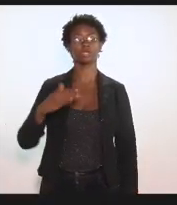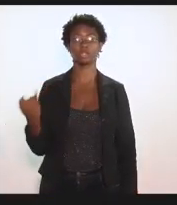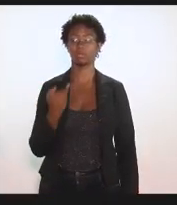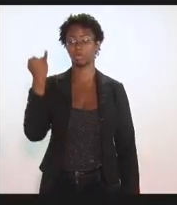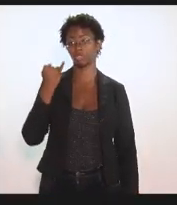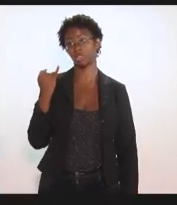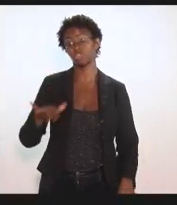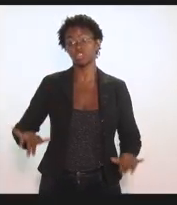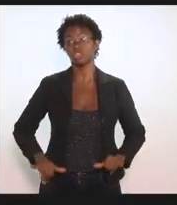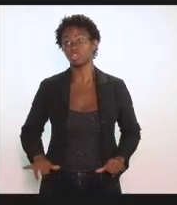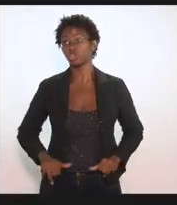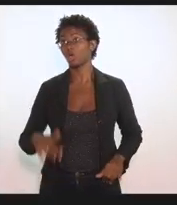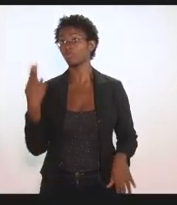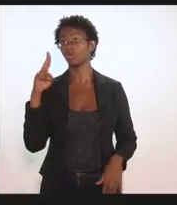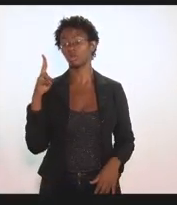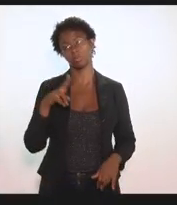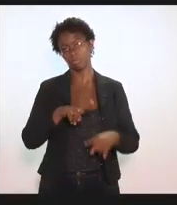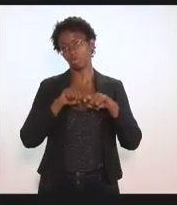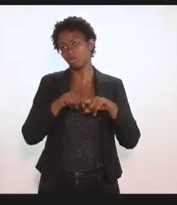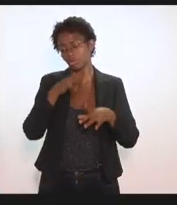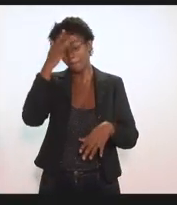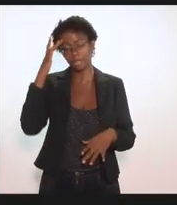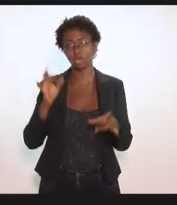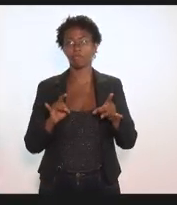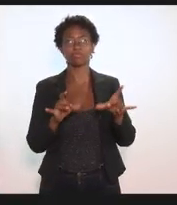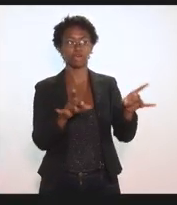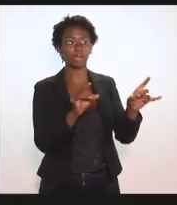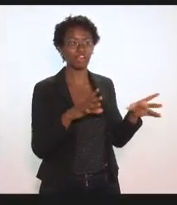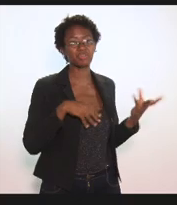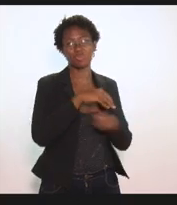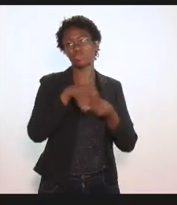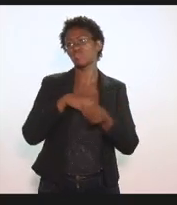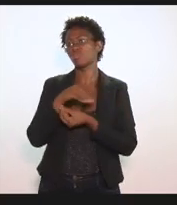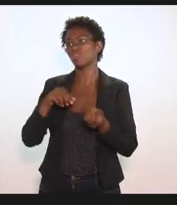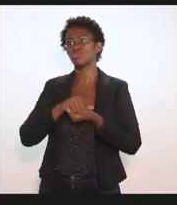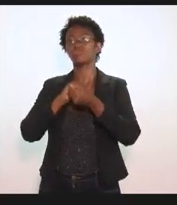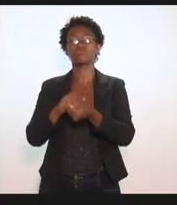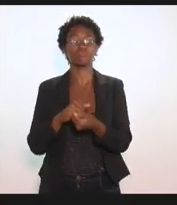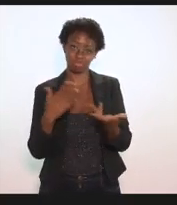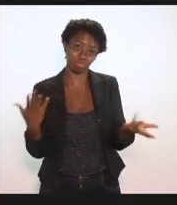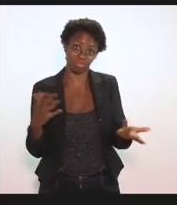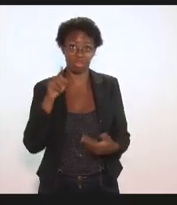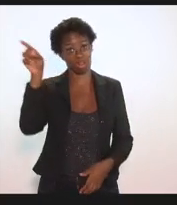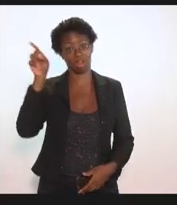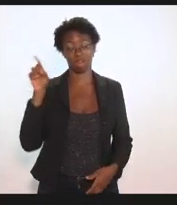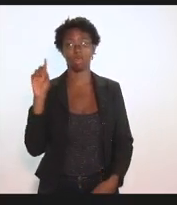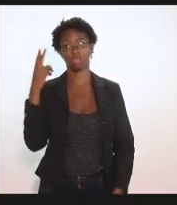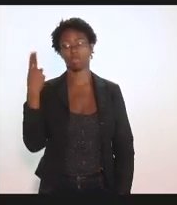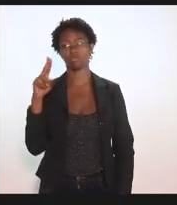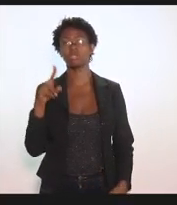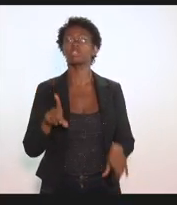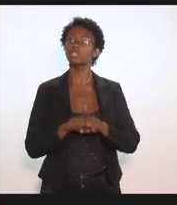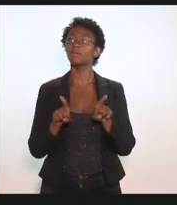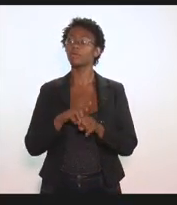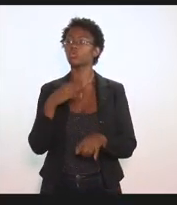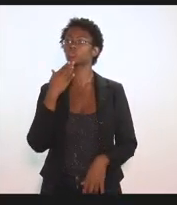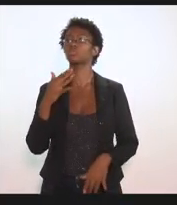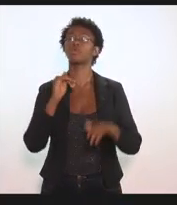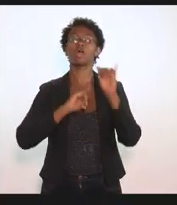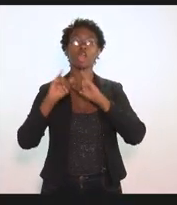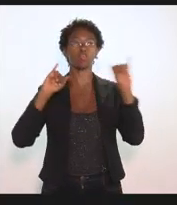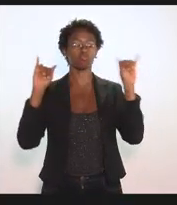porque tem o camelódromo da Uruguaiana e muitas vezes se confunde, e também uma forma de informar